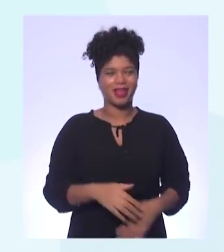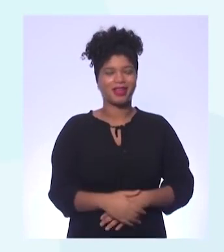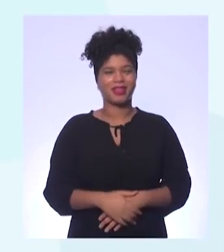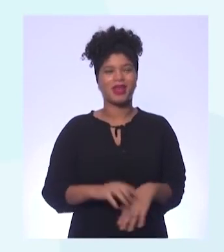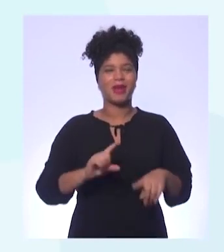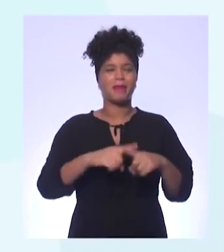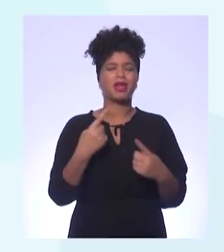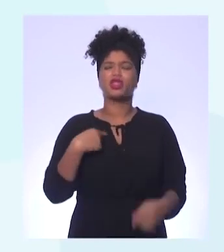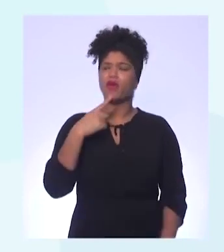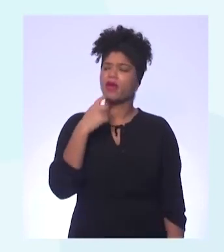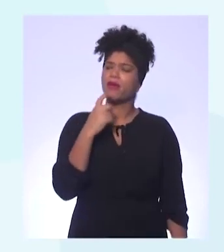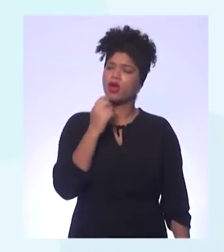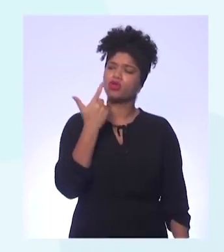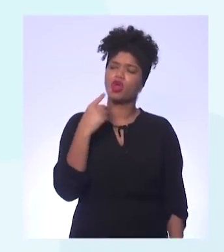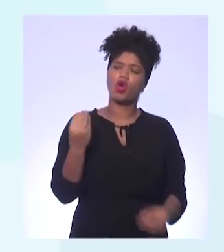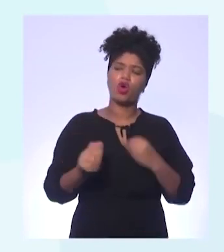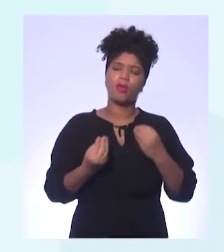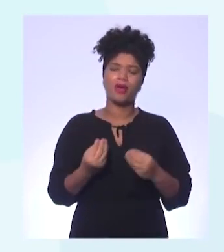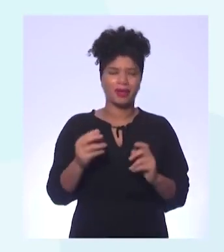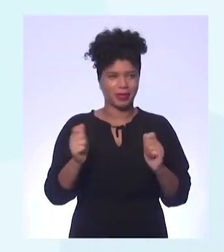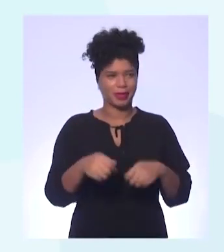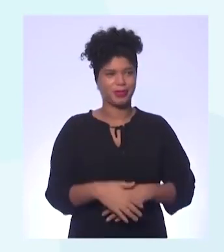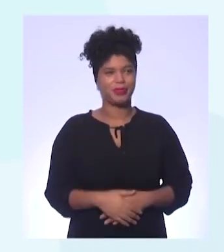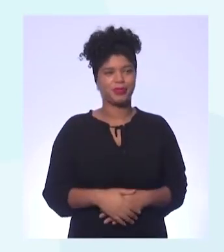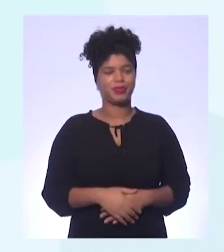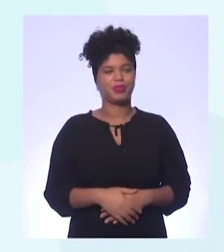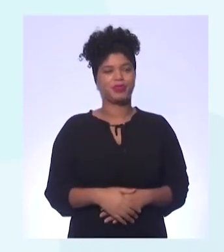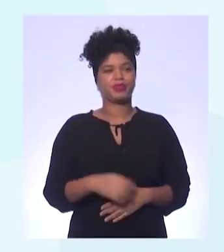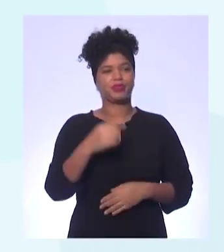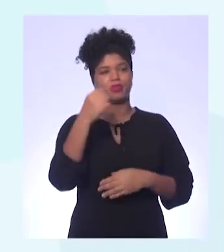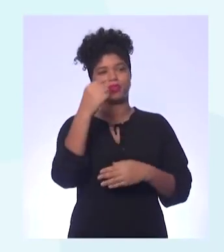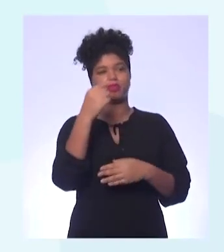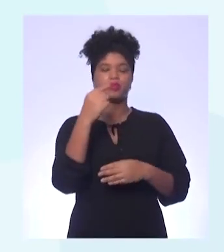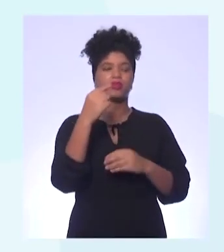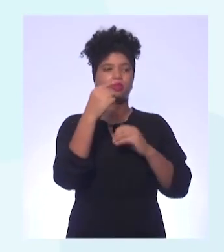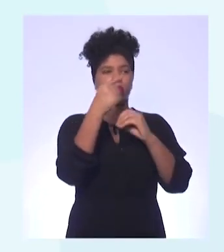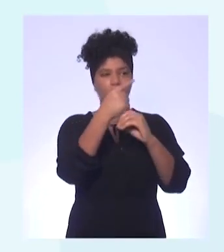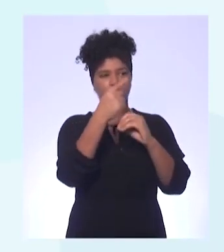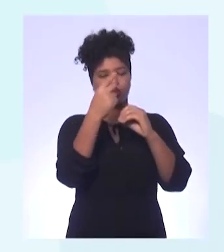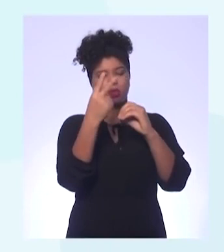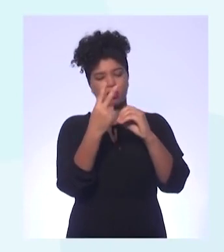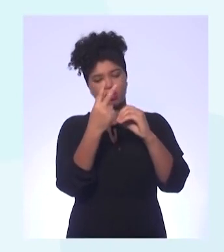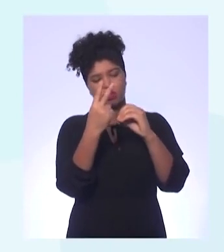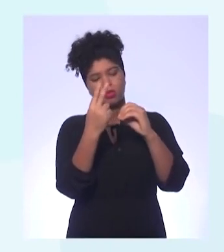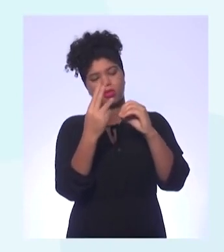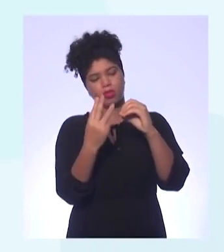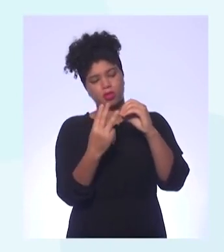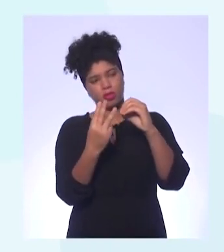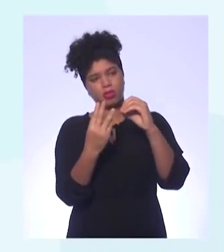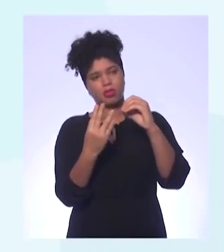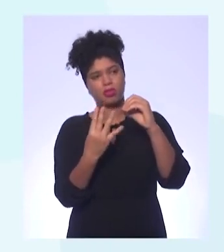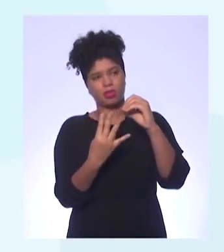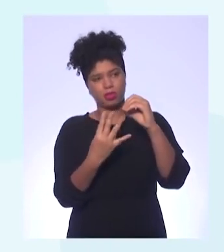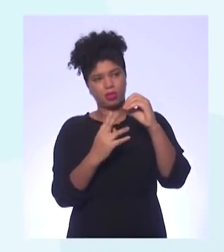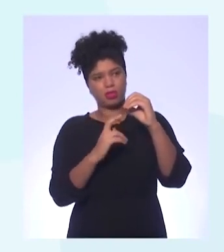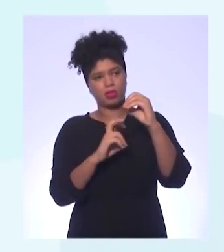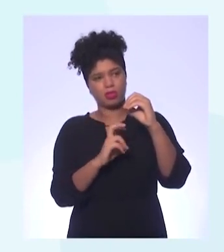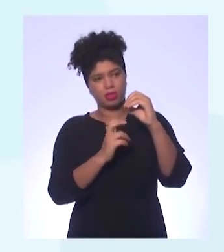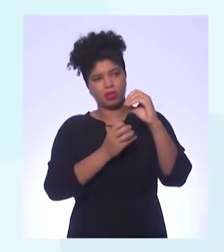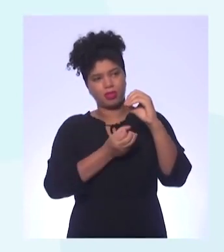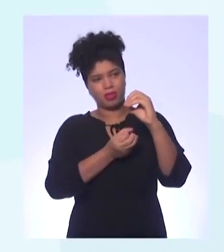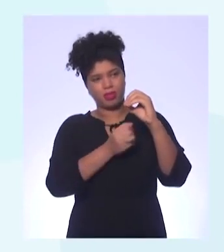vermelho, professora? Vamos lá. 1, 2, 3, 4, 5,